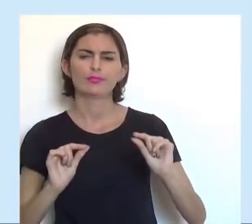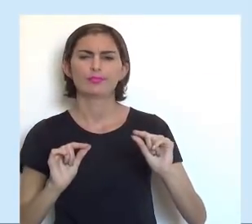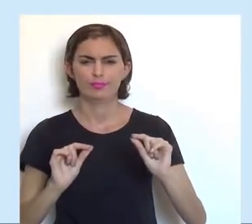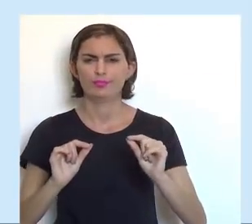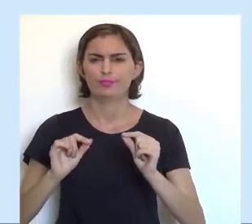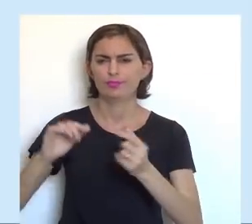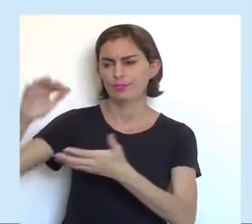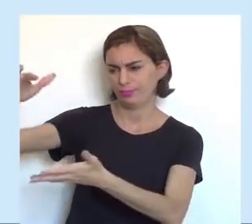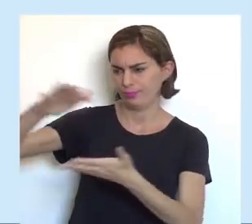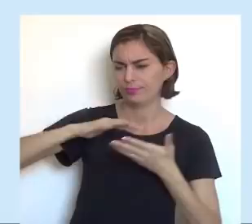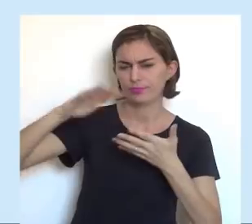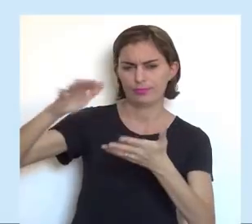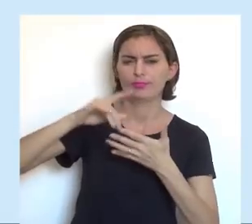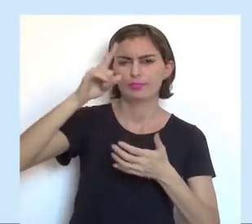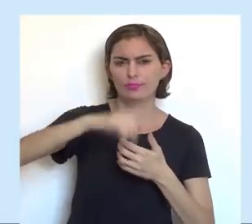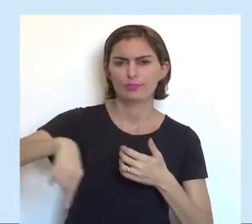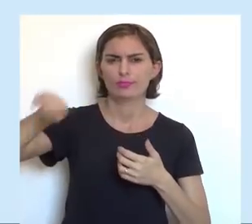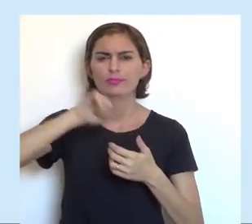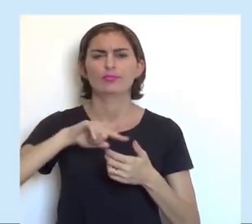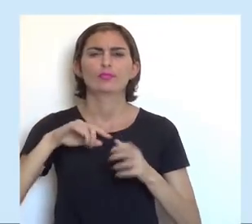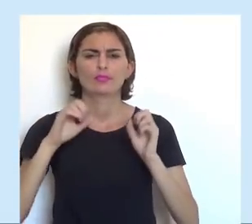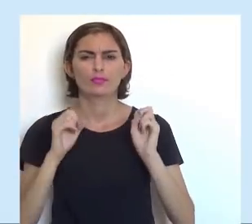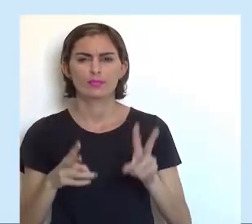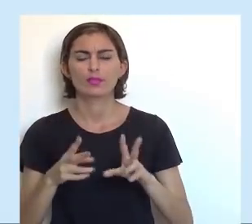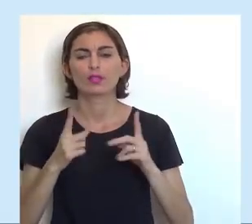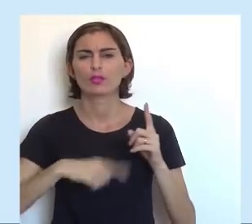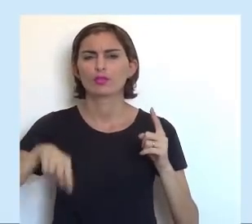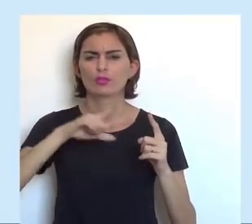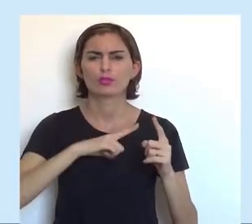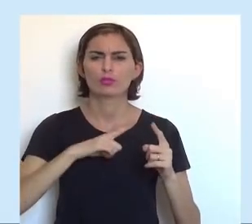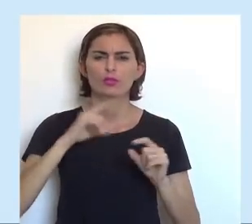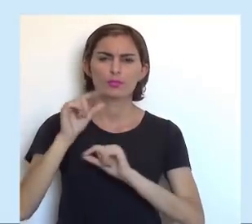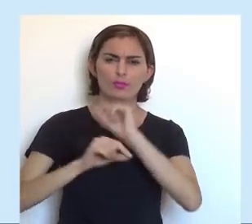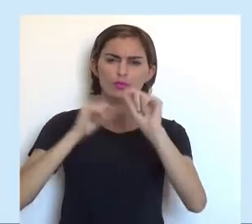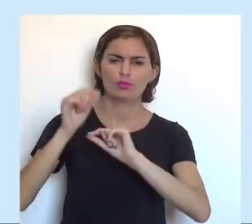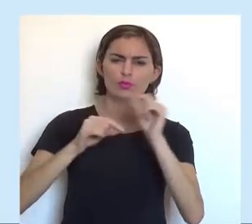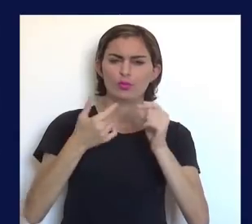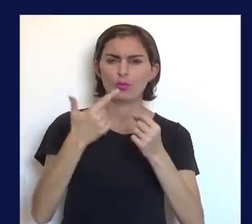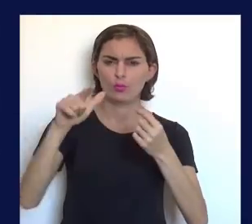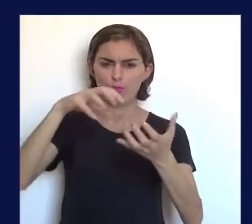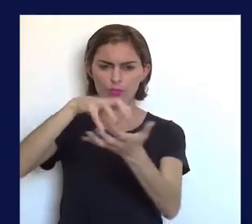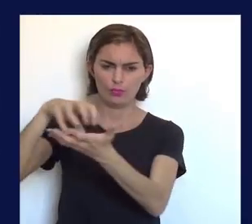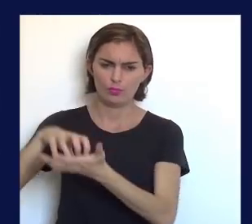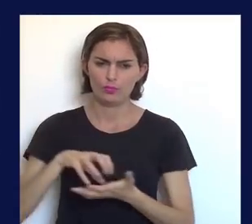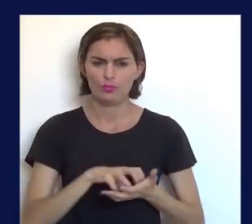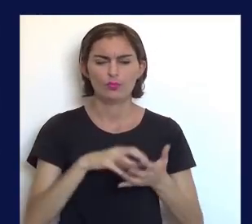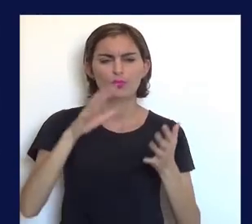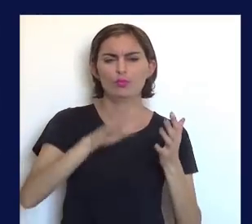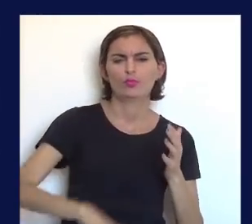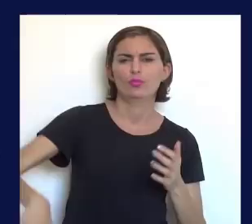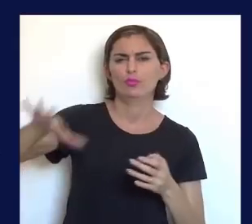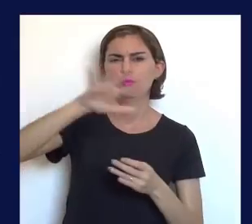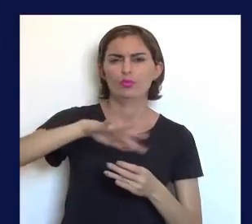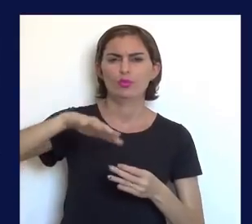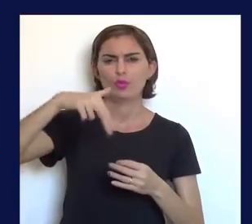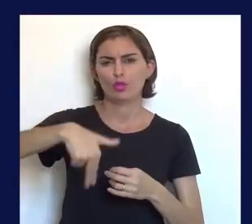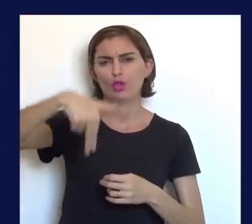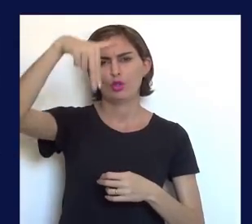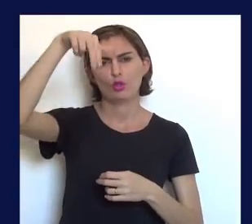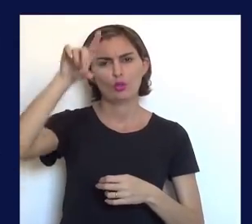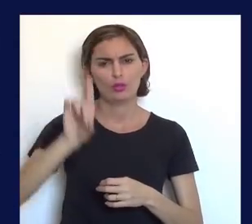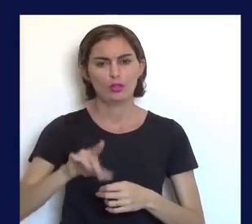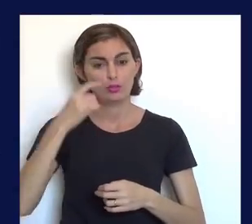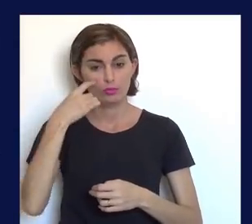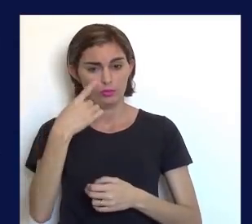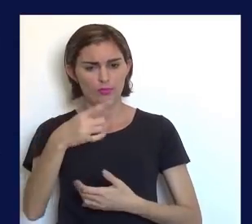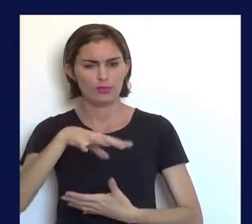de absorção de recebimento de pneu. Tá? Nós temos o quê? Pontos de coleta em toda a região